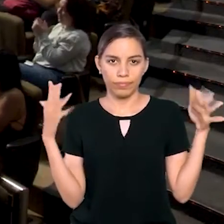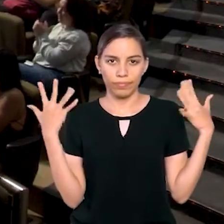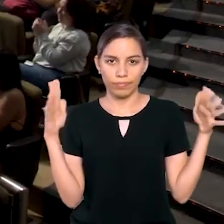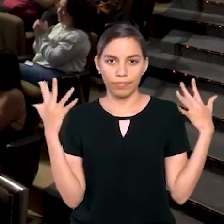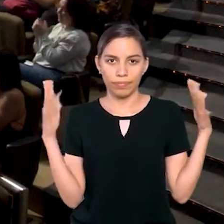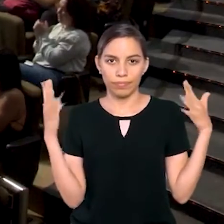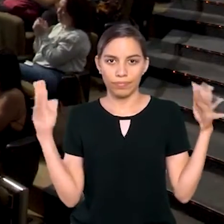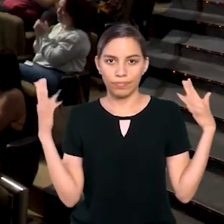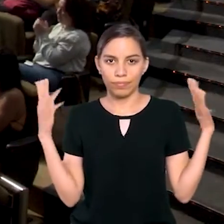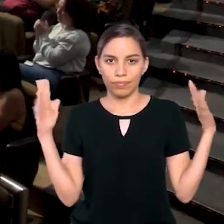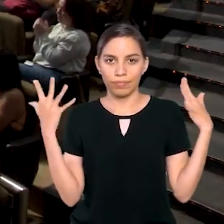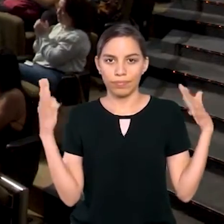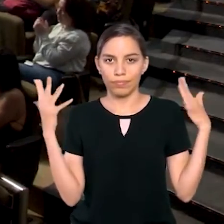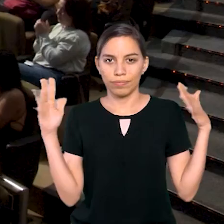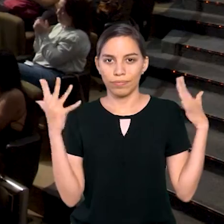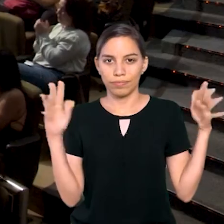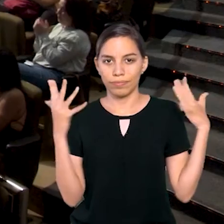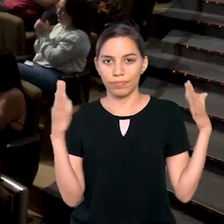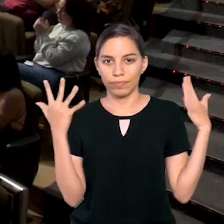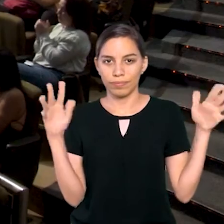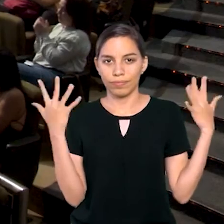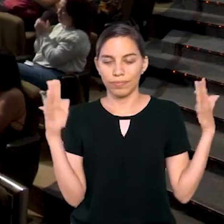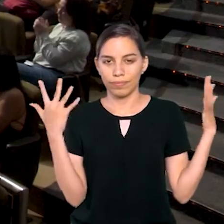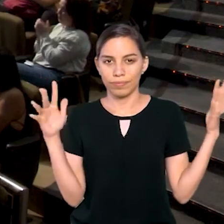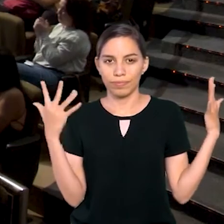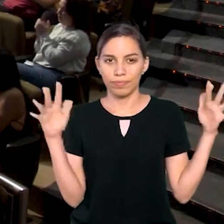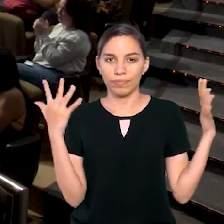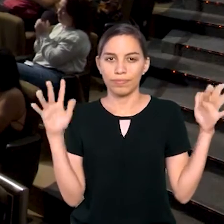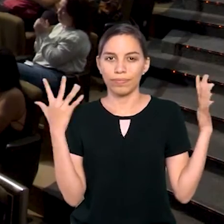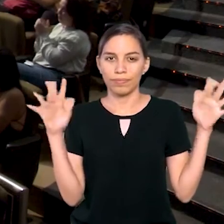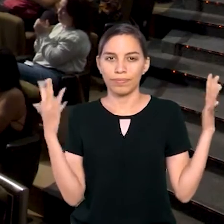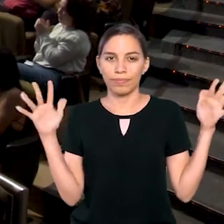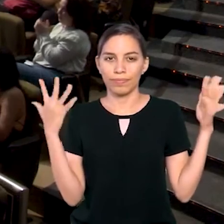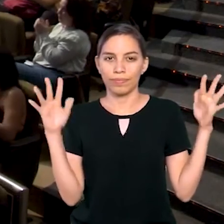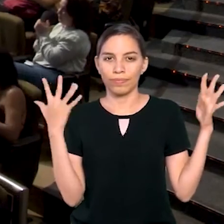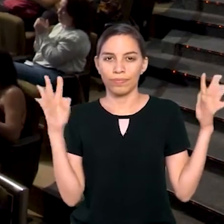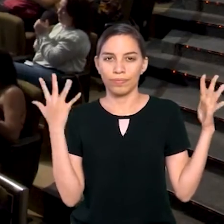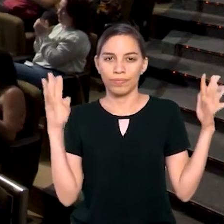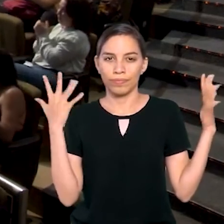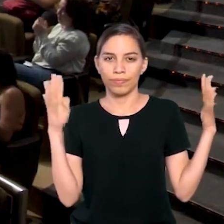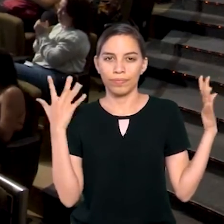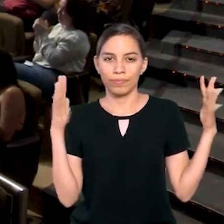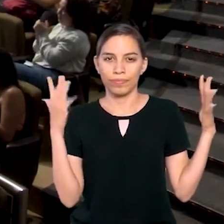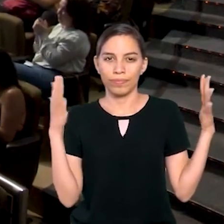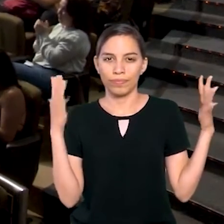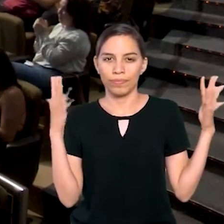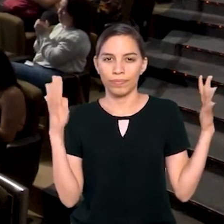A plateia aplaude intensamente e em peso a resposta de Geni.